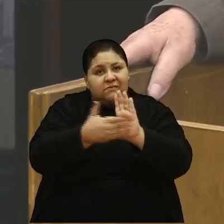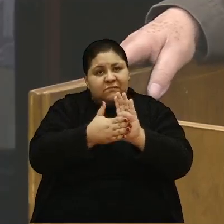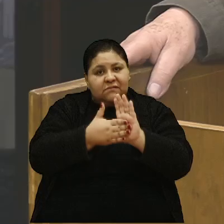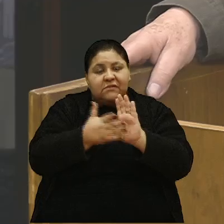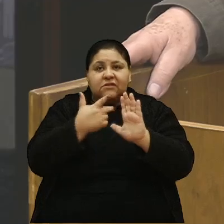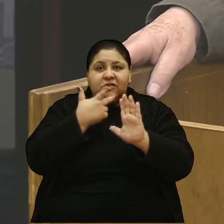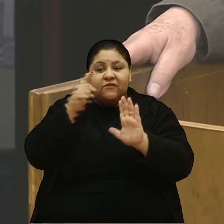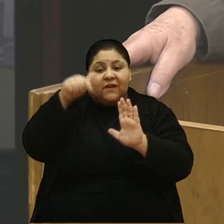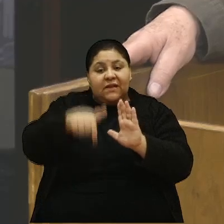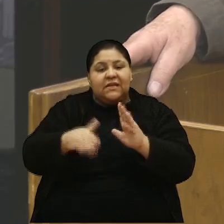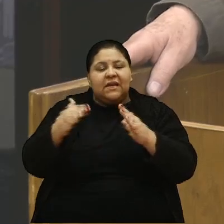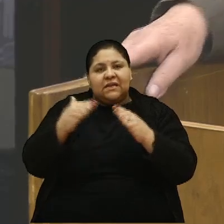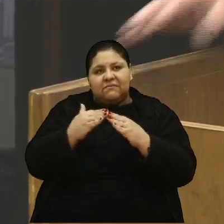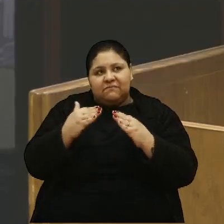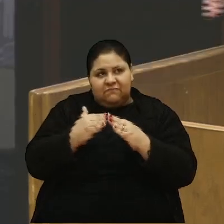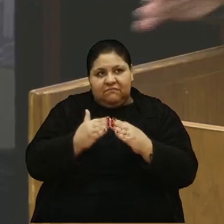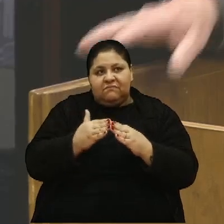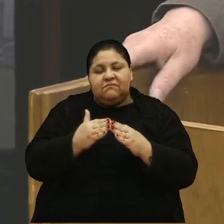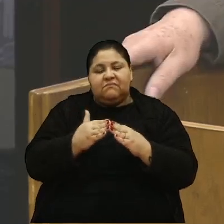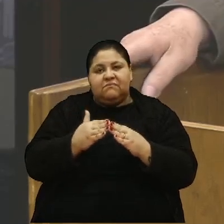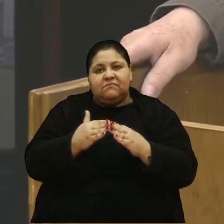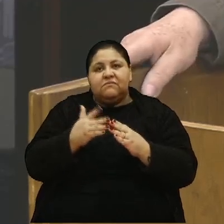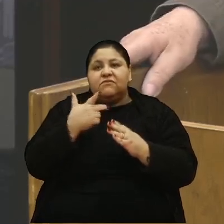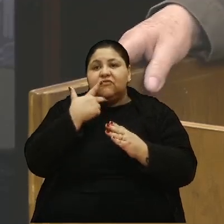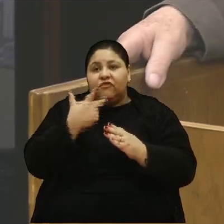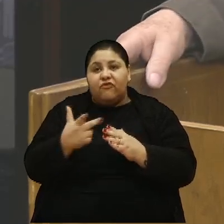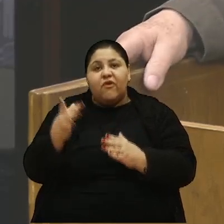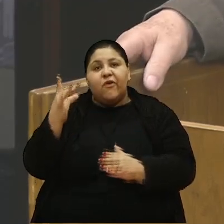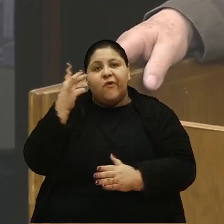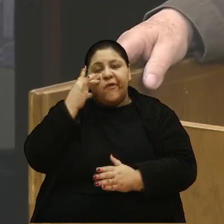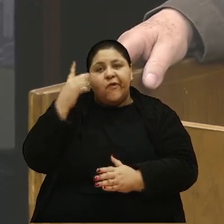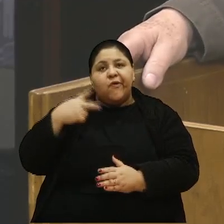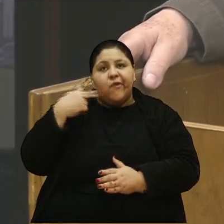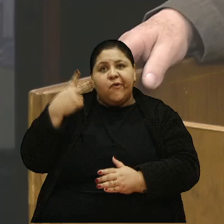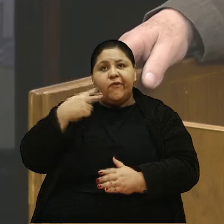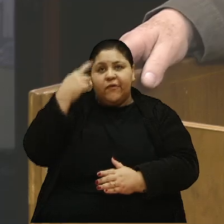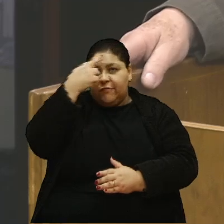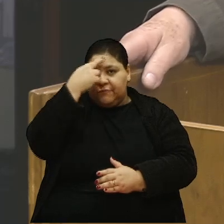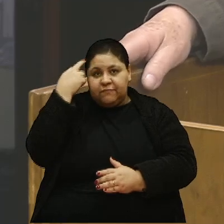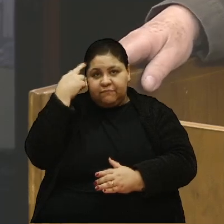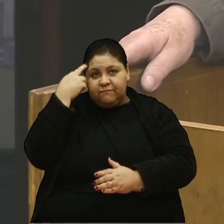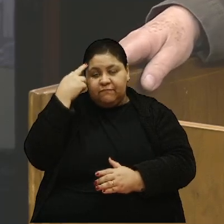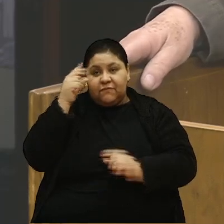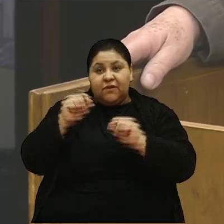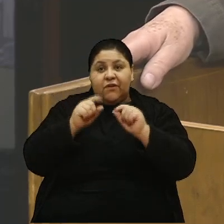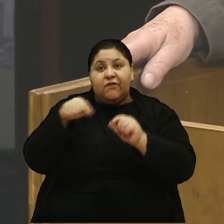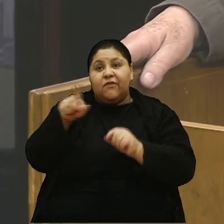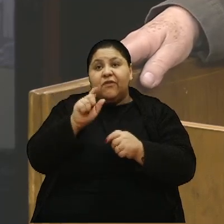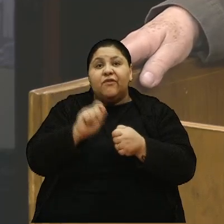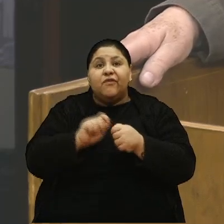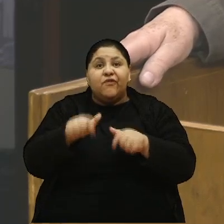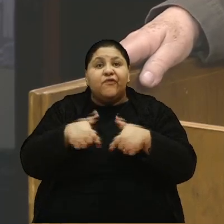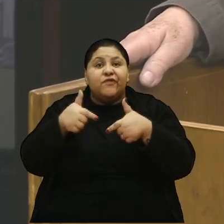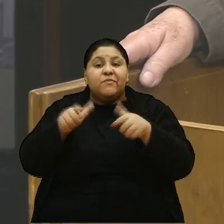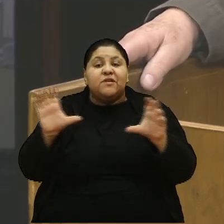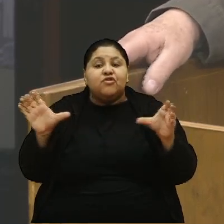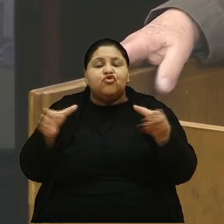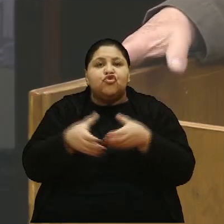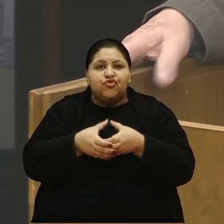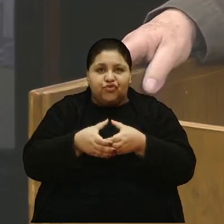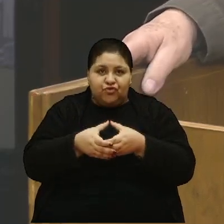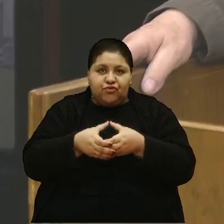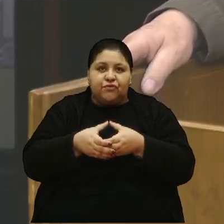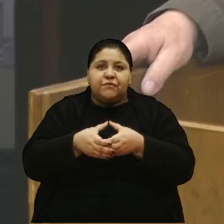trago aqui à casa e vou falar pessoalmente com o vereador Rafael, de quem sabe a gente fazer uma ação conjunta.